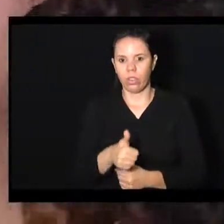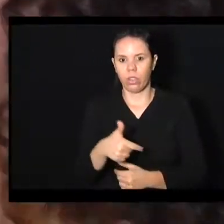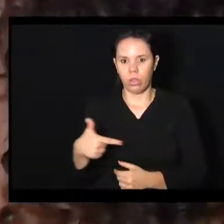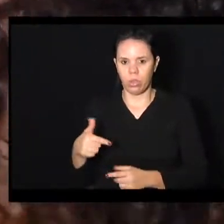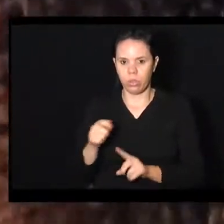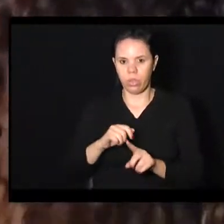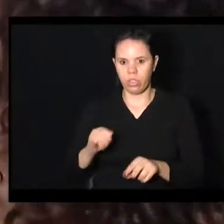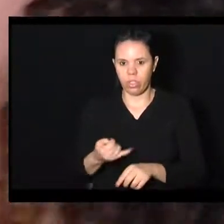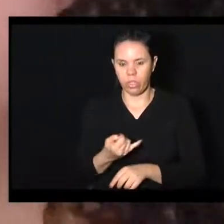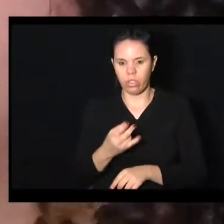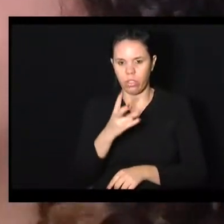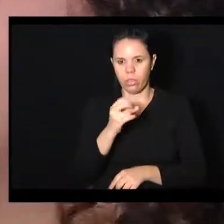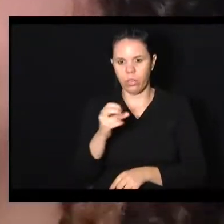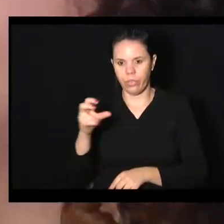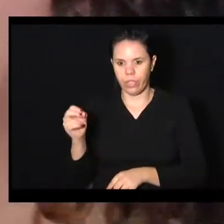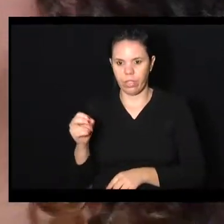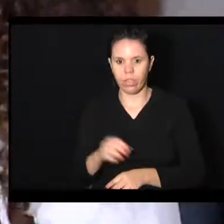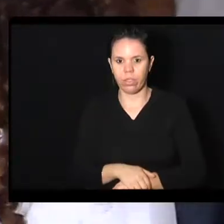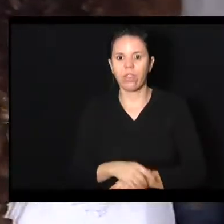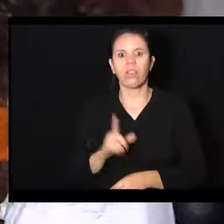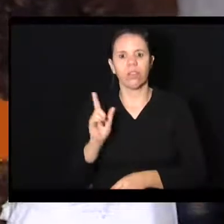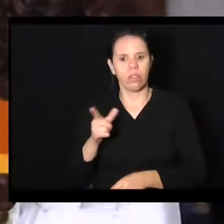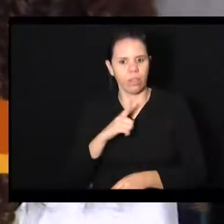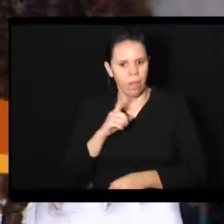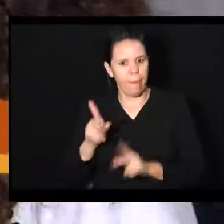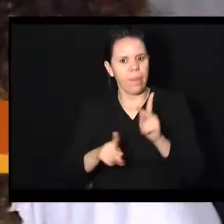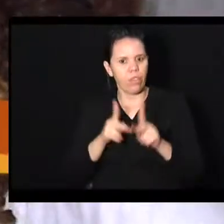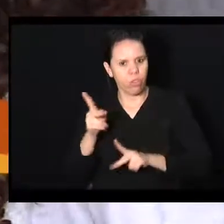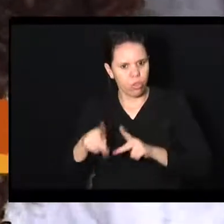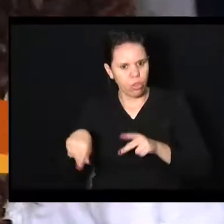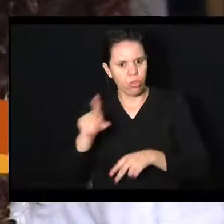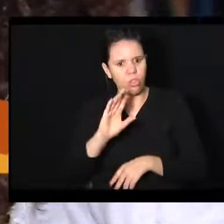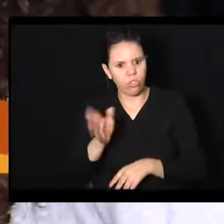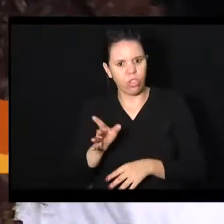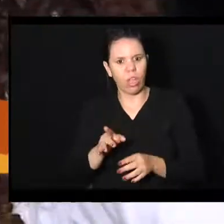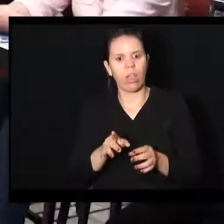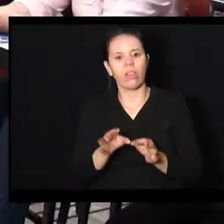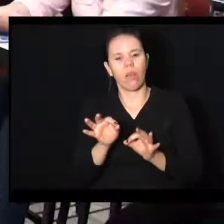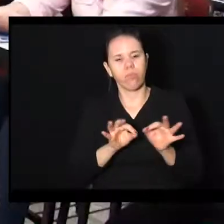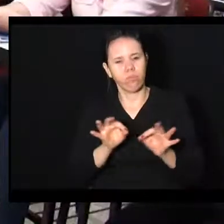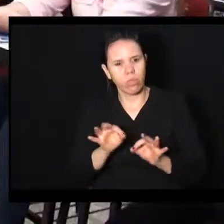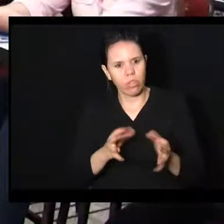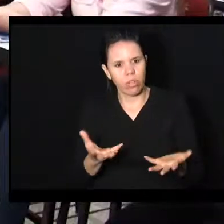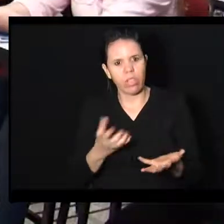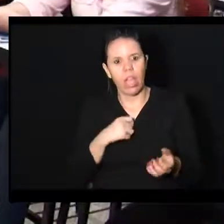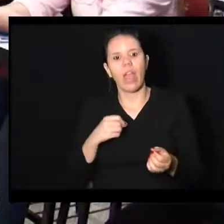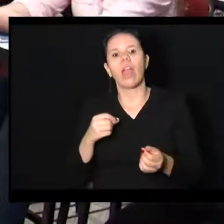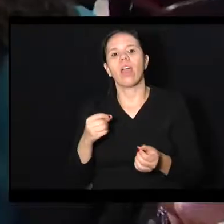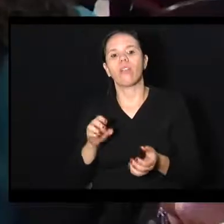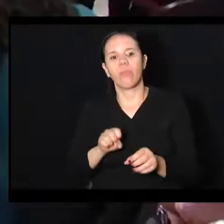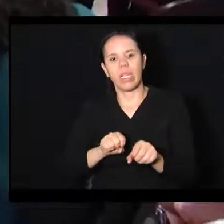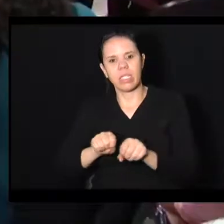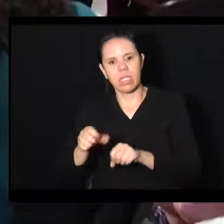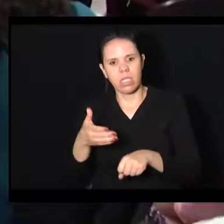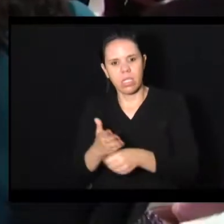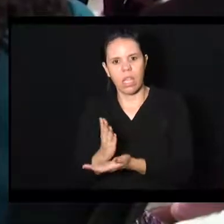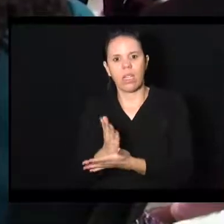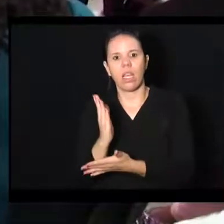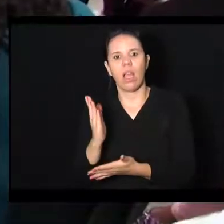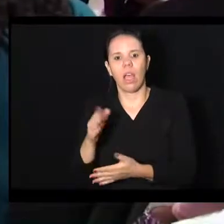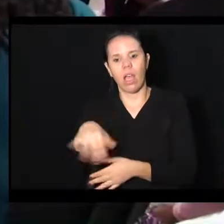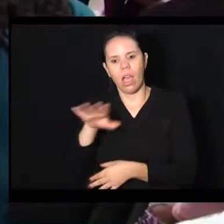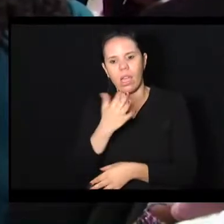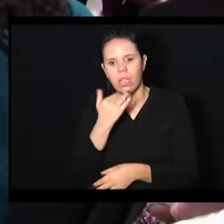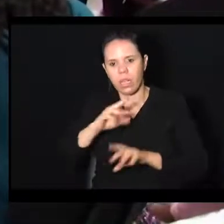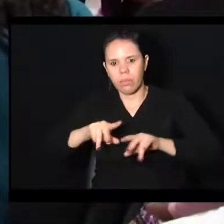tem estudante se planejando? Sim, eu quero fazer na área de engenharia de alimentos. Já a inscrição para o vestibular da FUVEST,